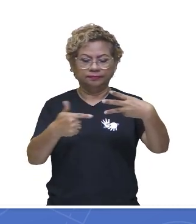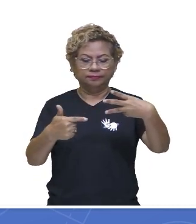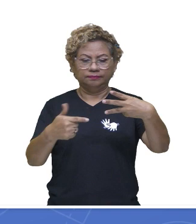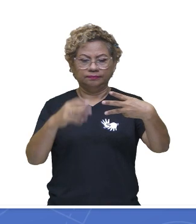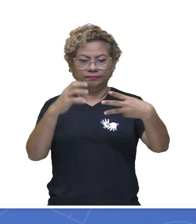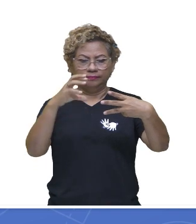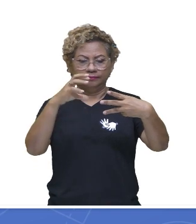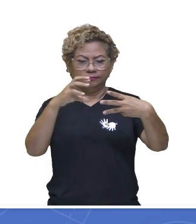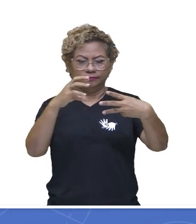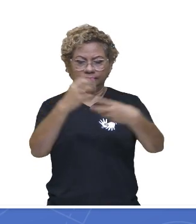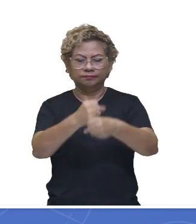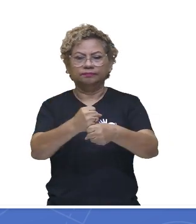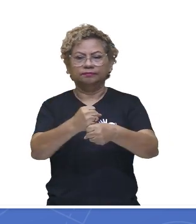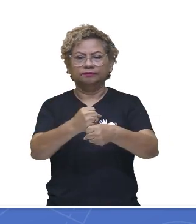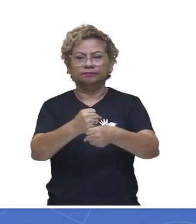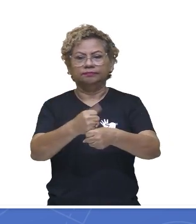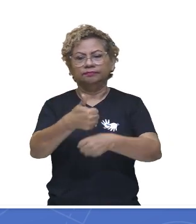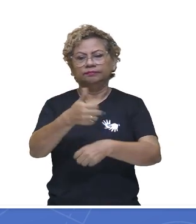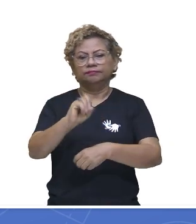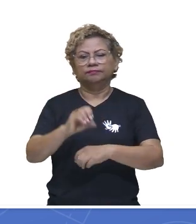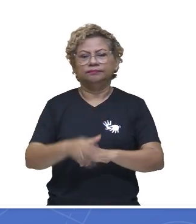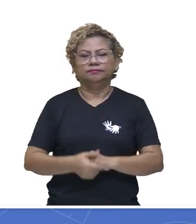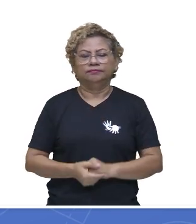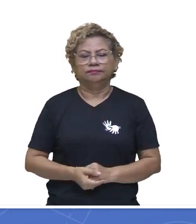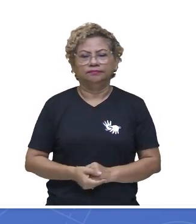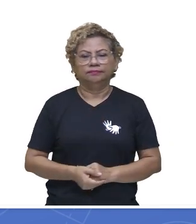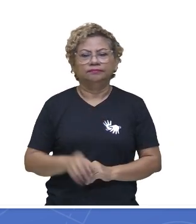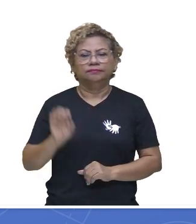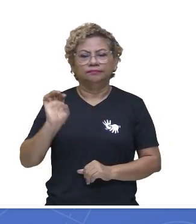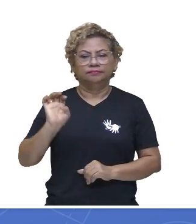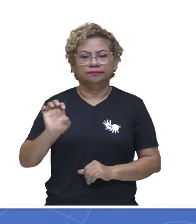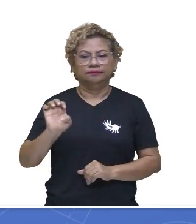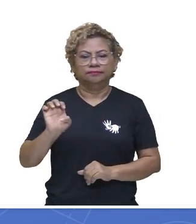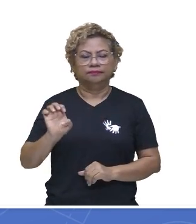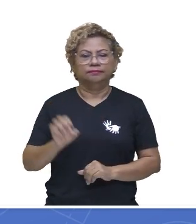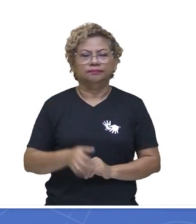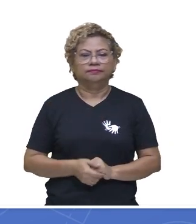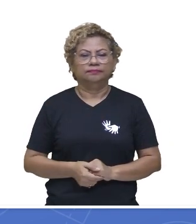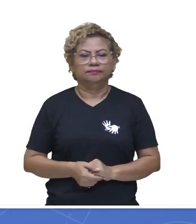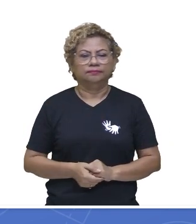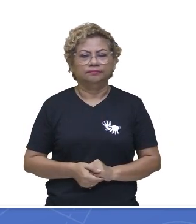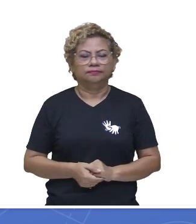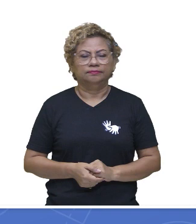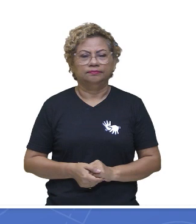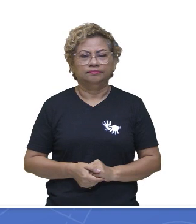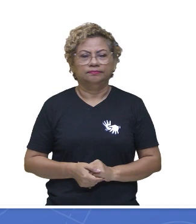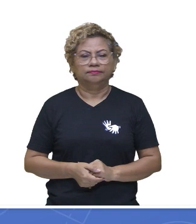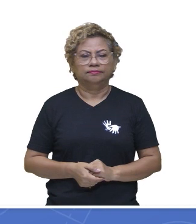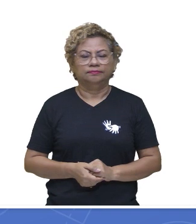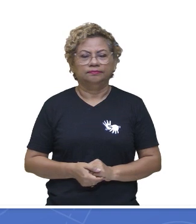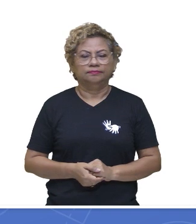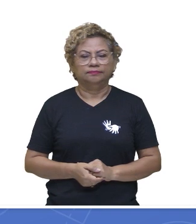2, aí ficou fácil, né, pessoal? Letra E também, tá? Questão E.